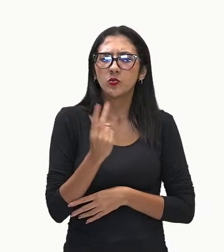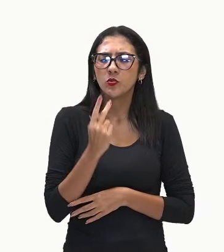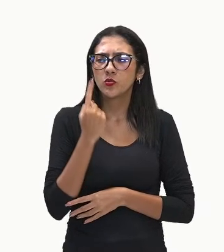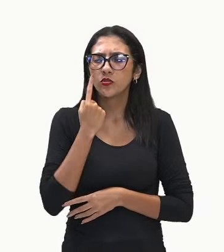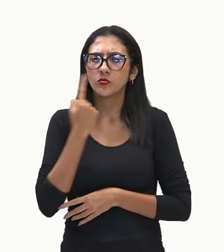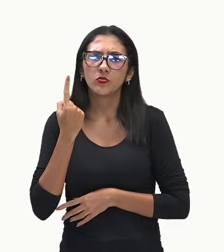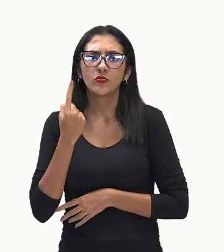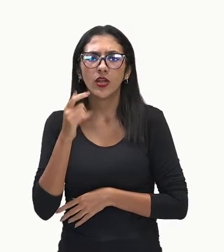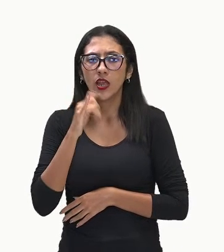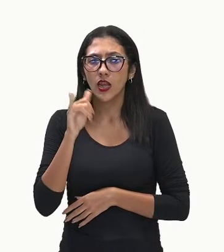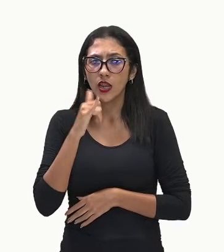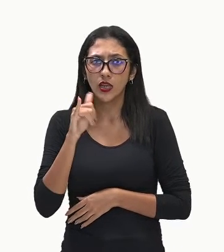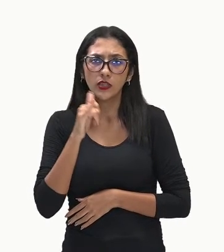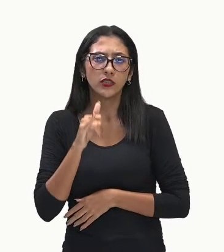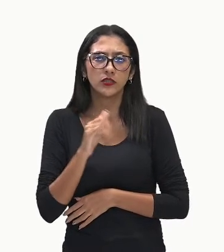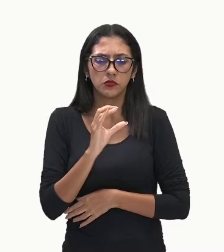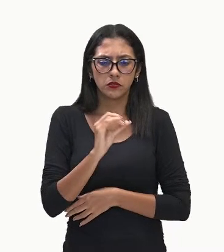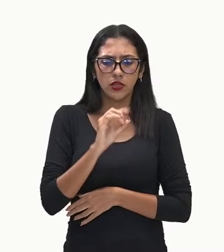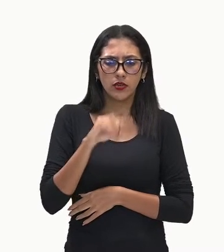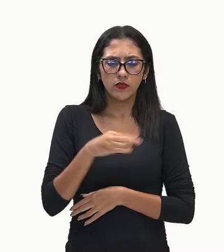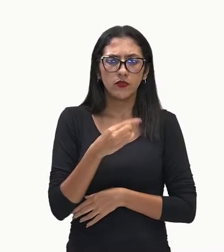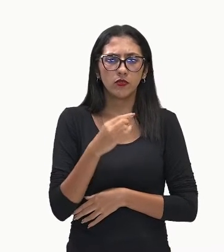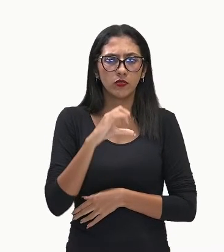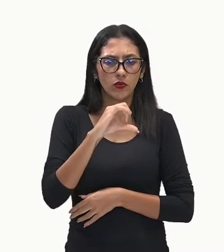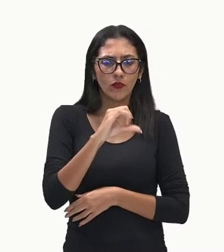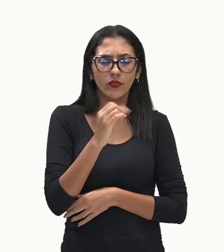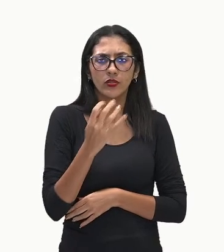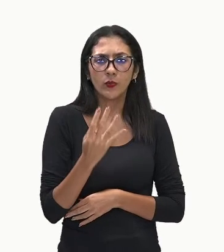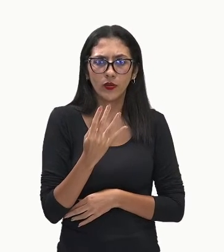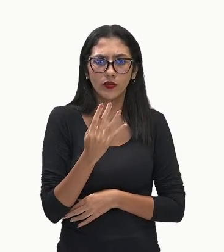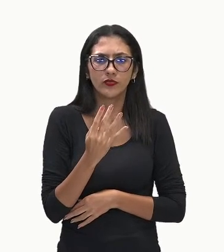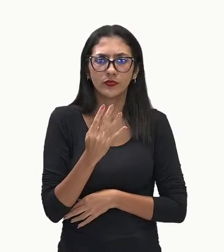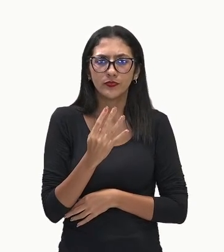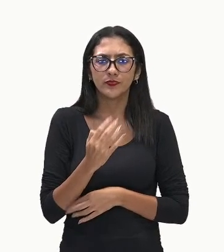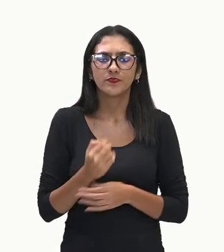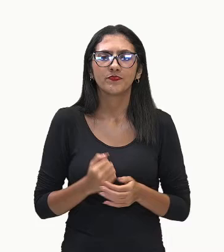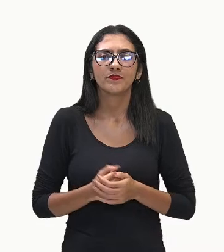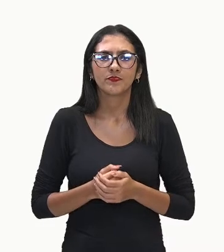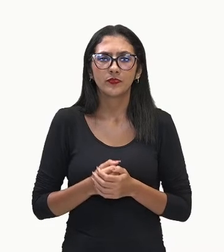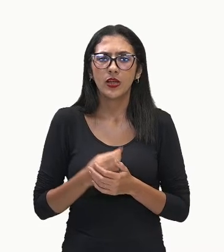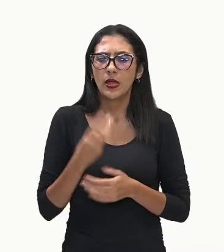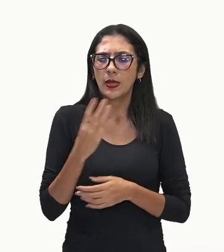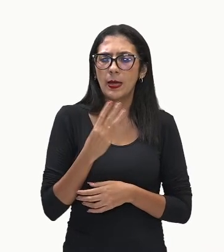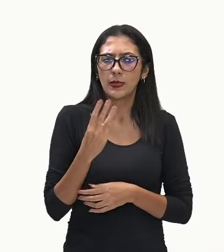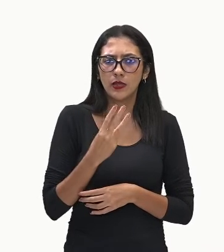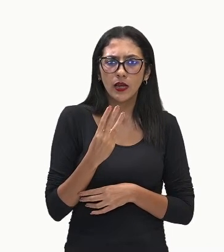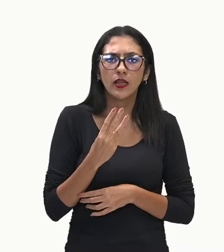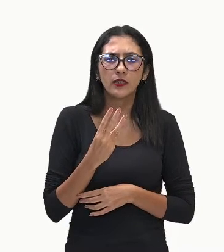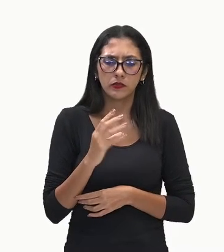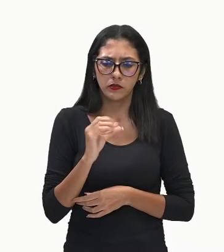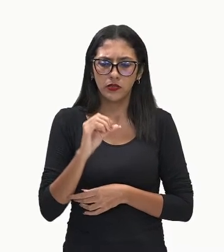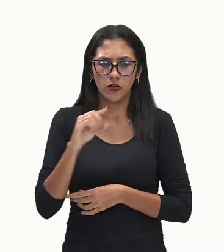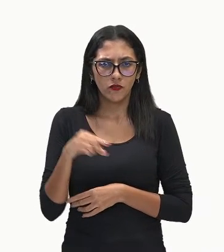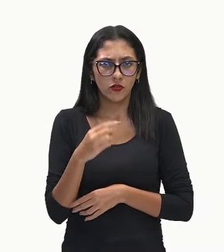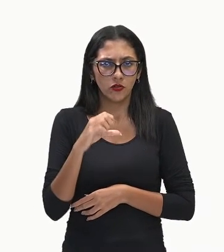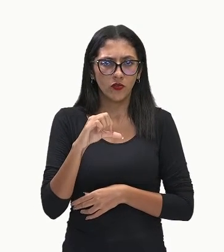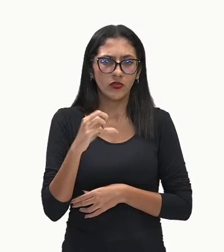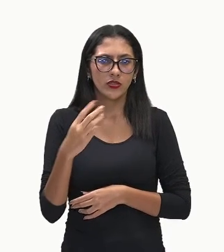hora 0,94 kW. A máquina 3, 0,93